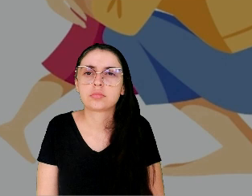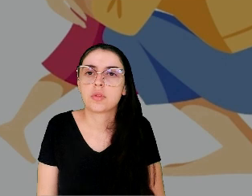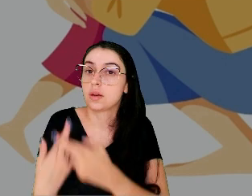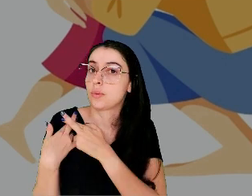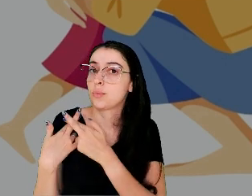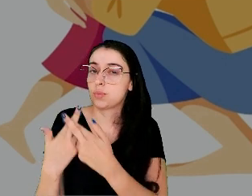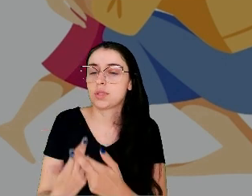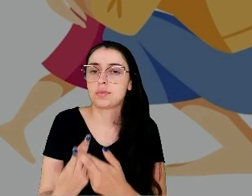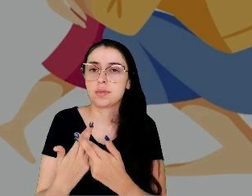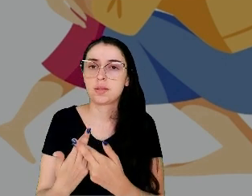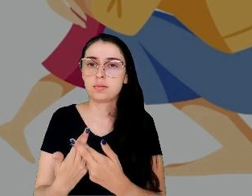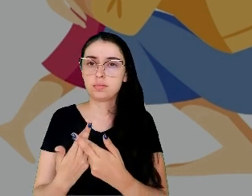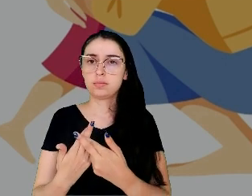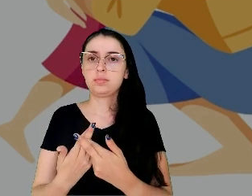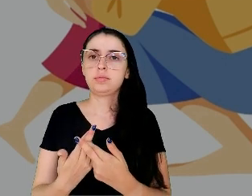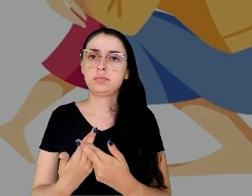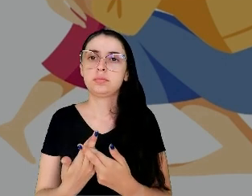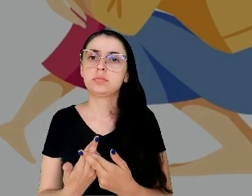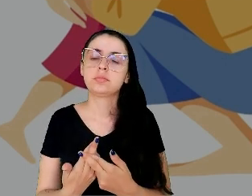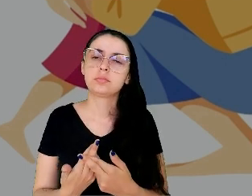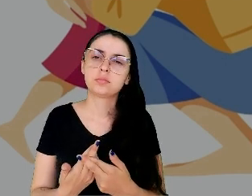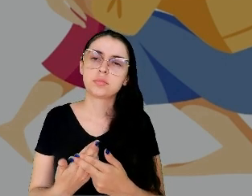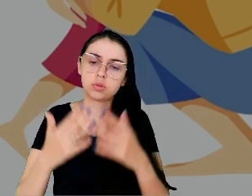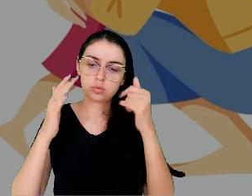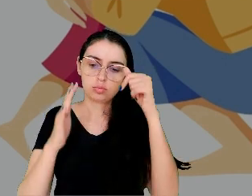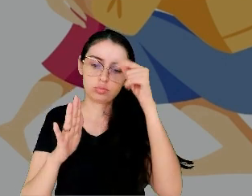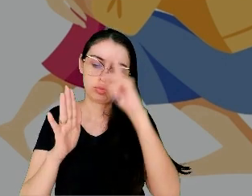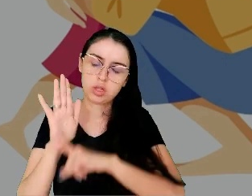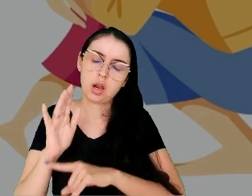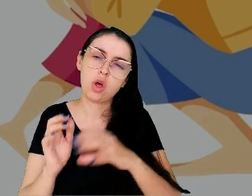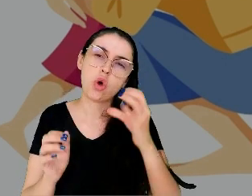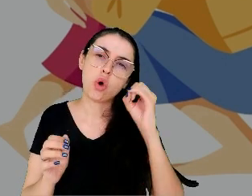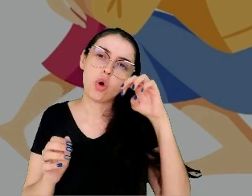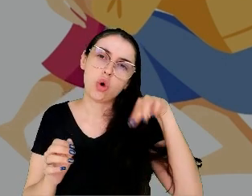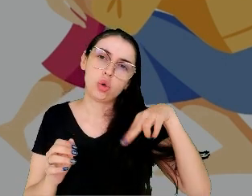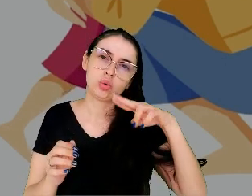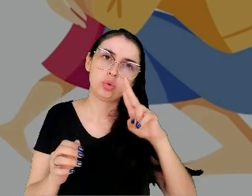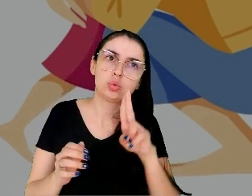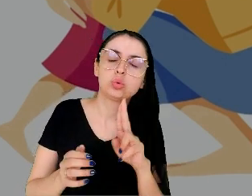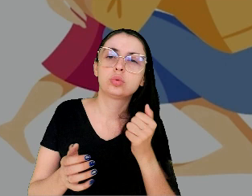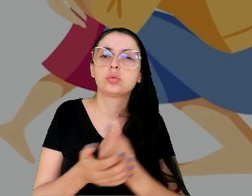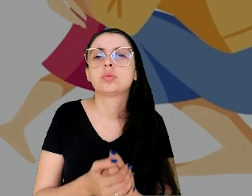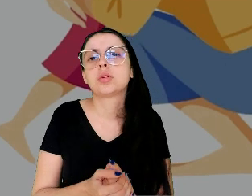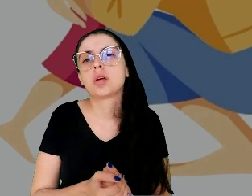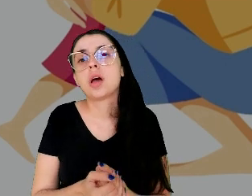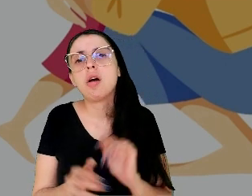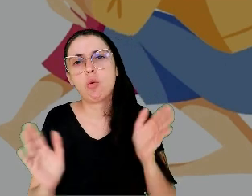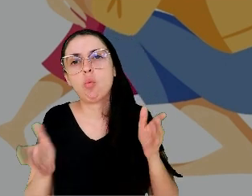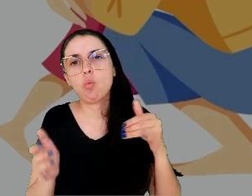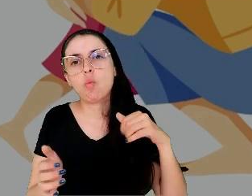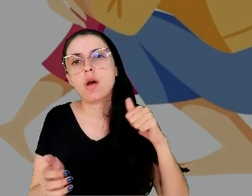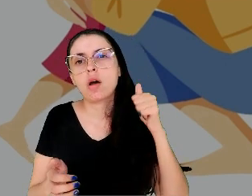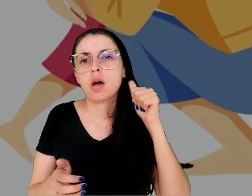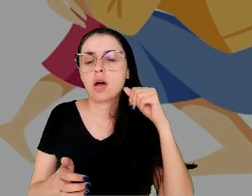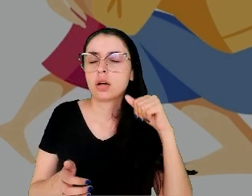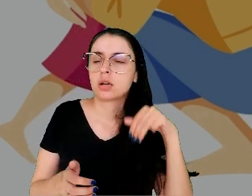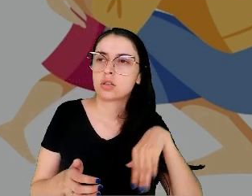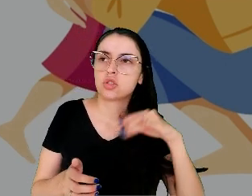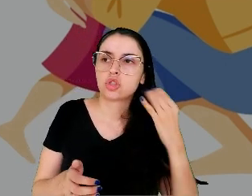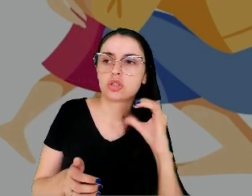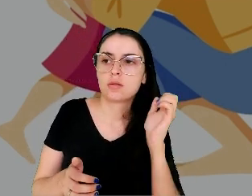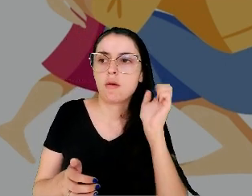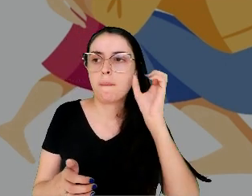representam simplesmente, por um relatório da ONU muito recente, agora de março de 2021,